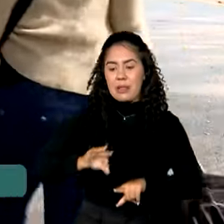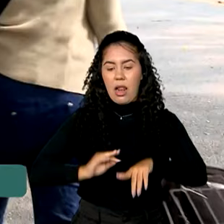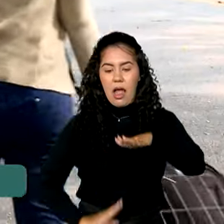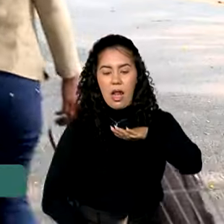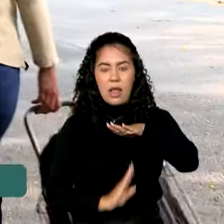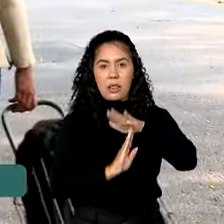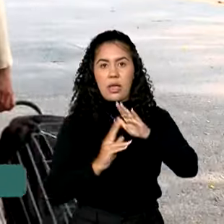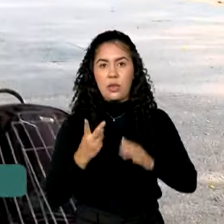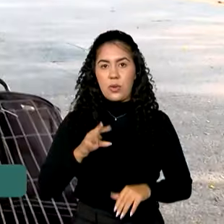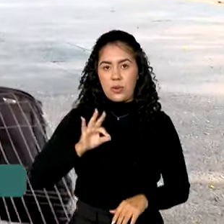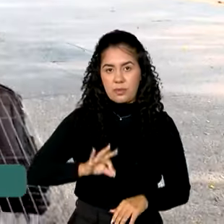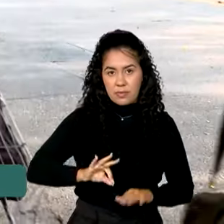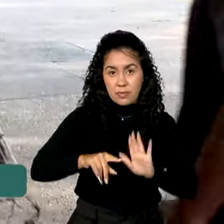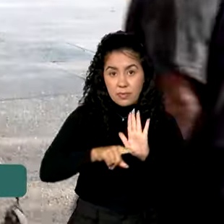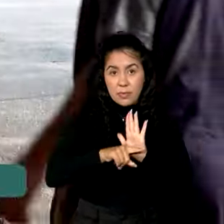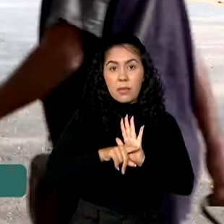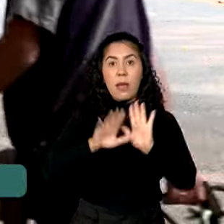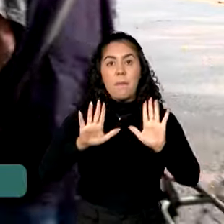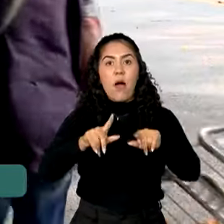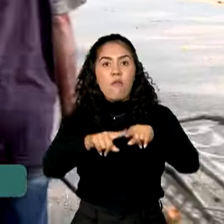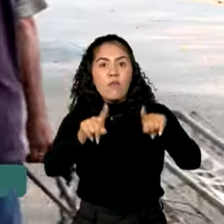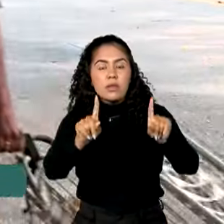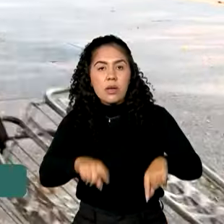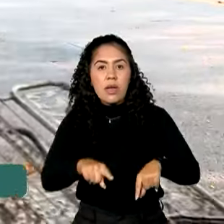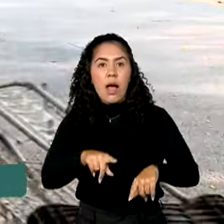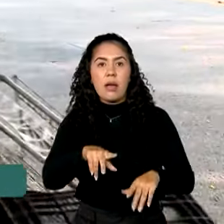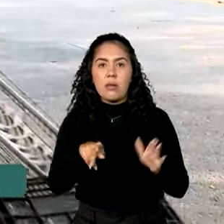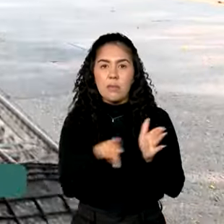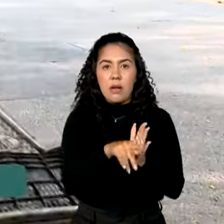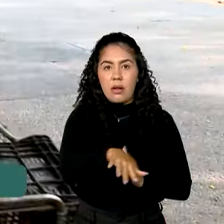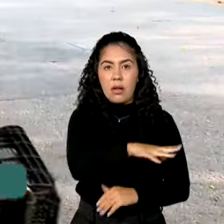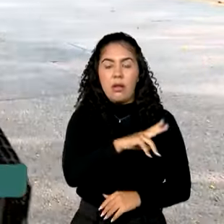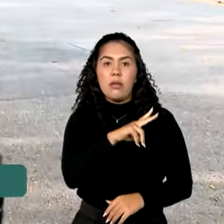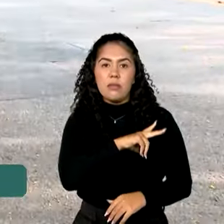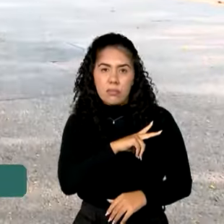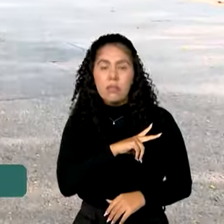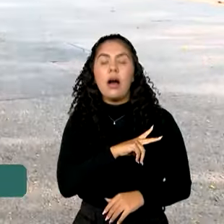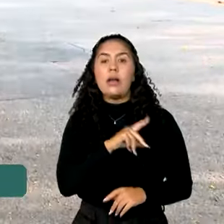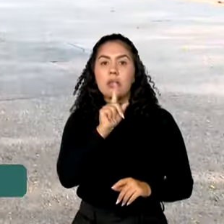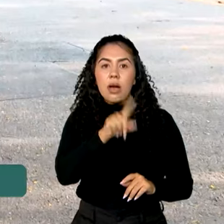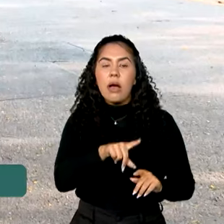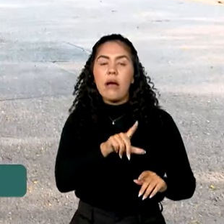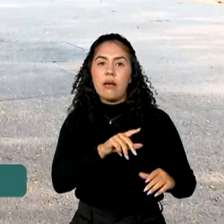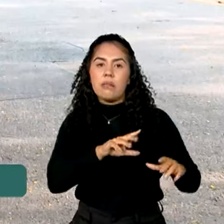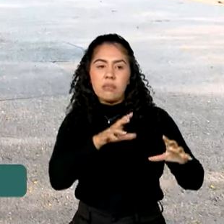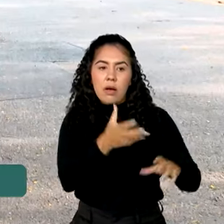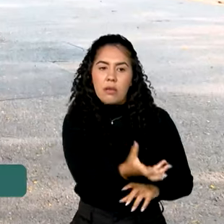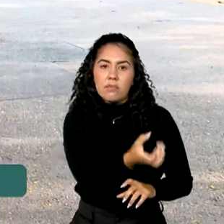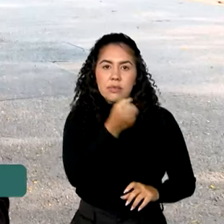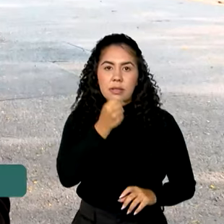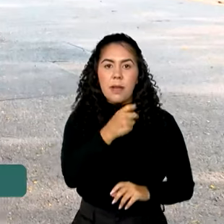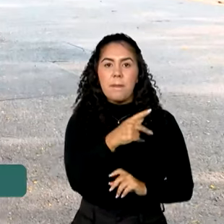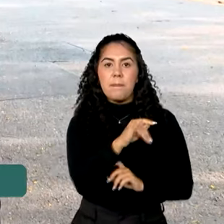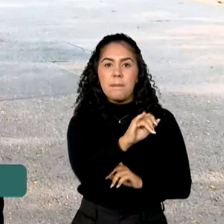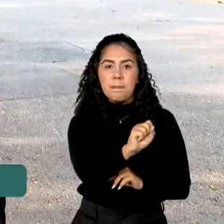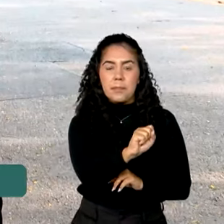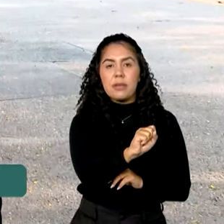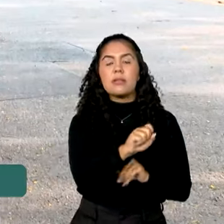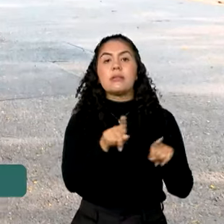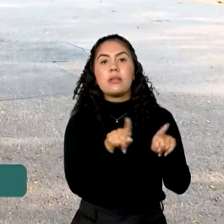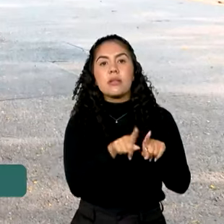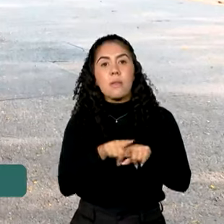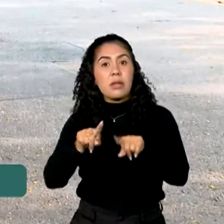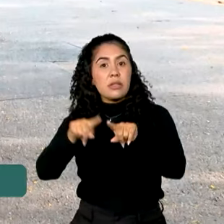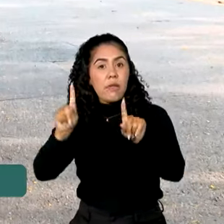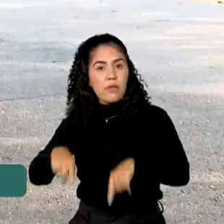os funcionários da iniciativa privada recebem o PIS pela Caixa Econômica e os servidores públicos recebem o PASEP nas